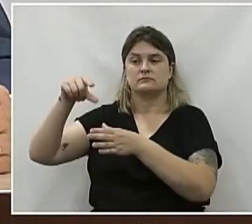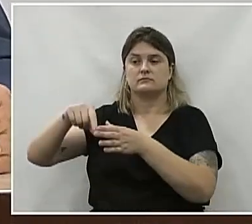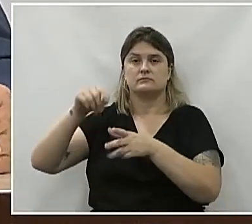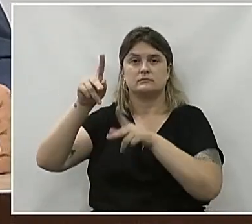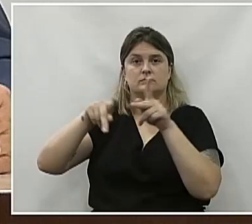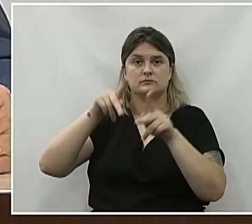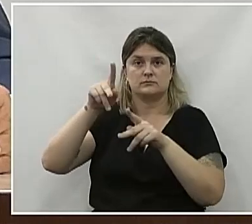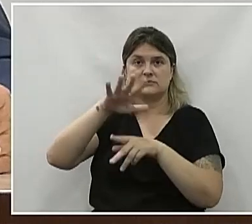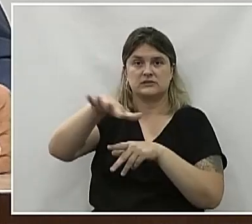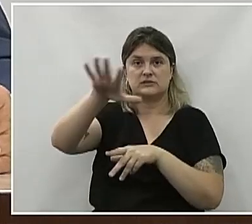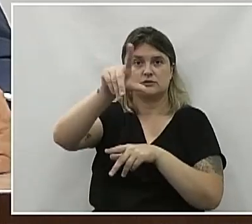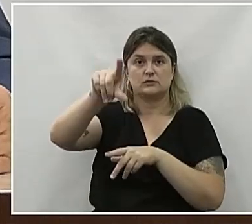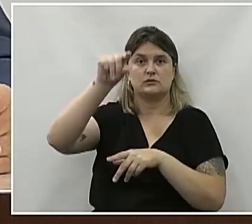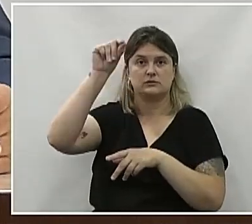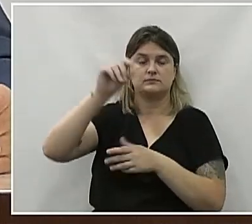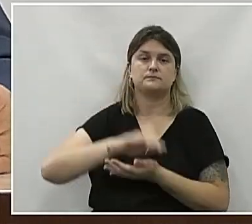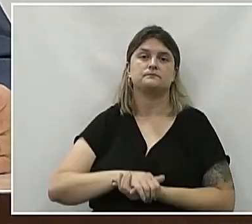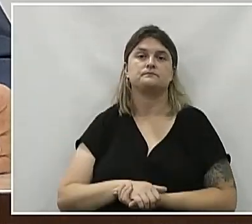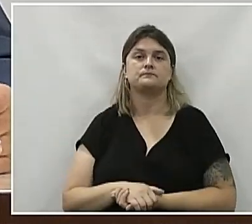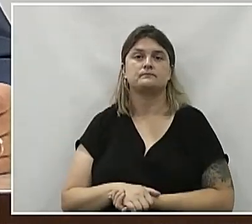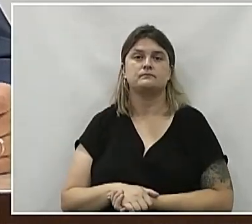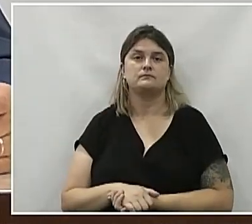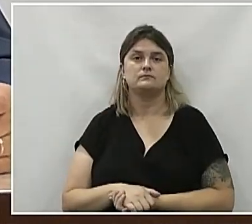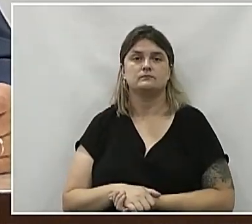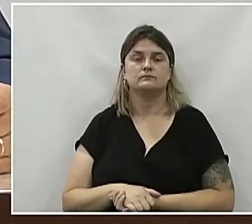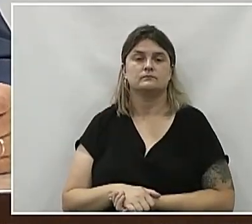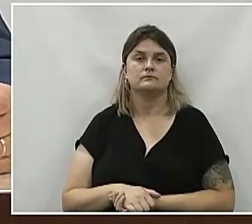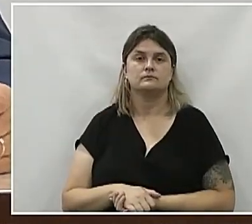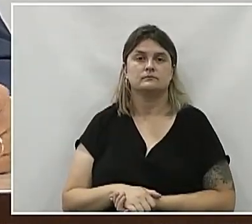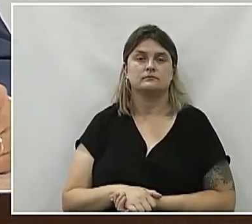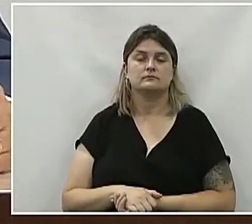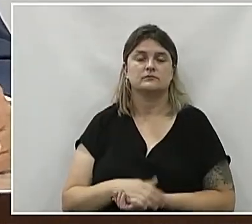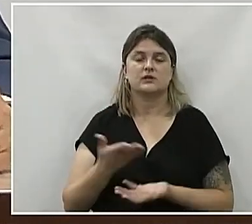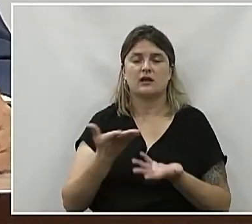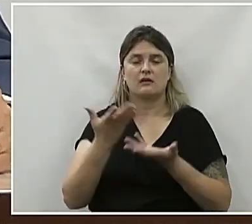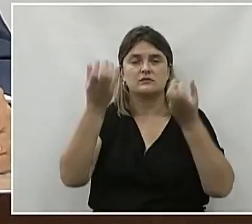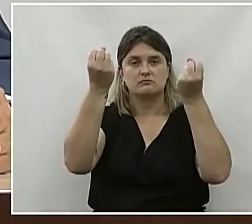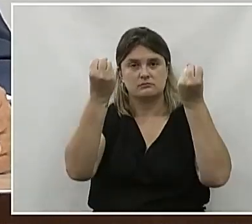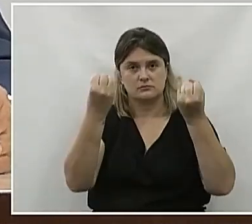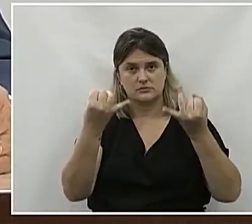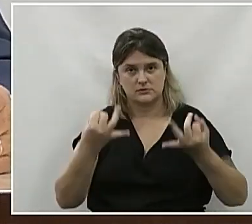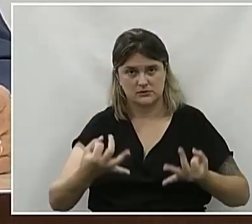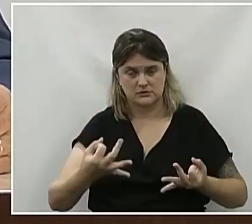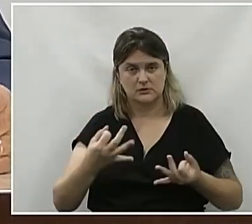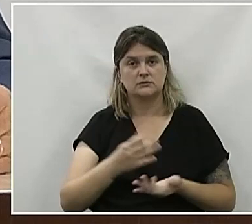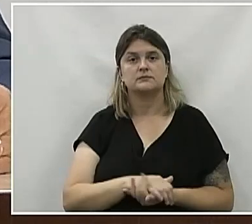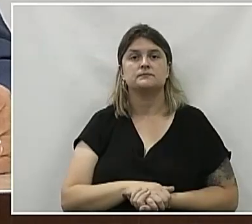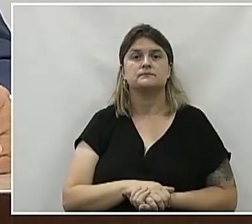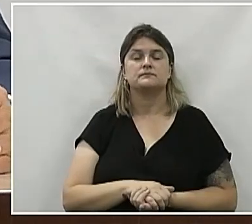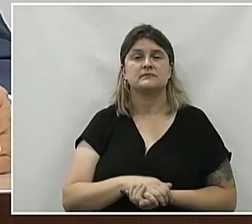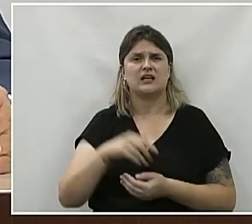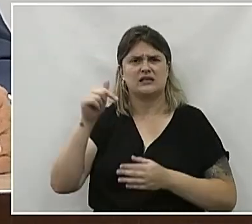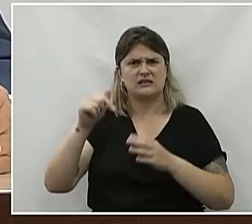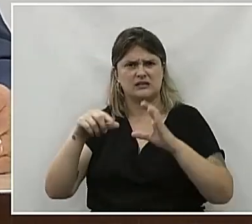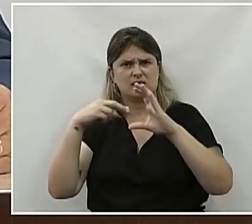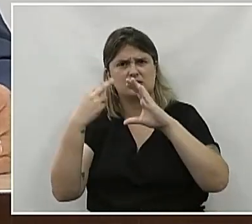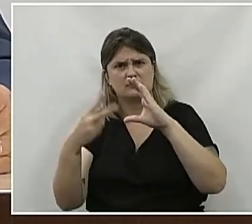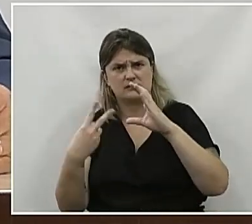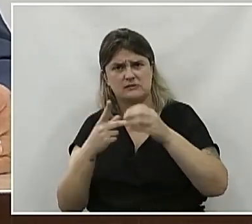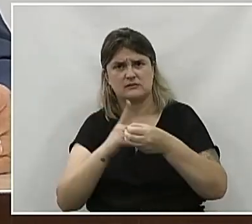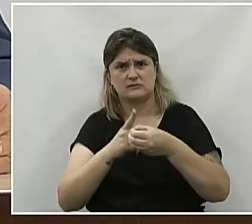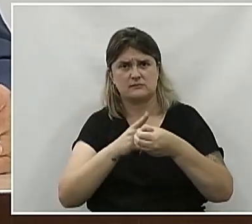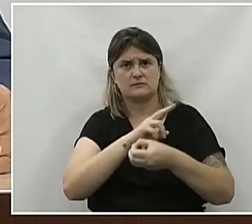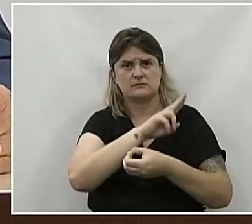população então eh deixar bem claro também que a câmara de União da